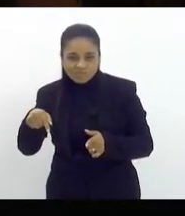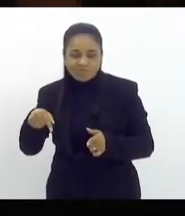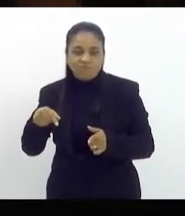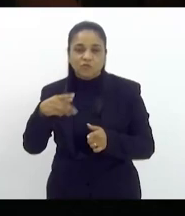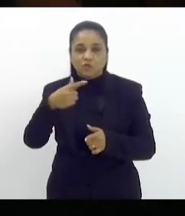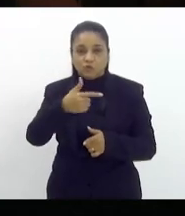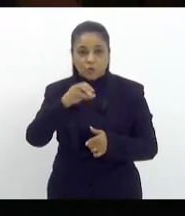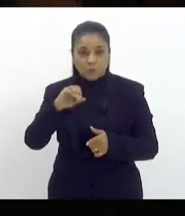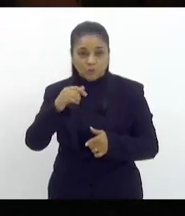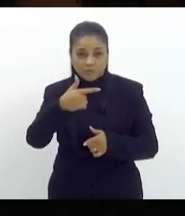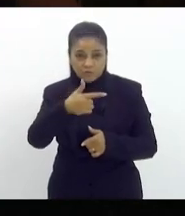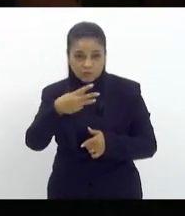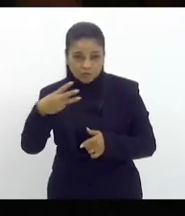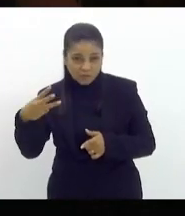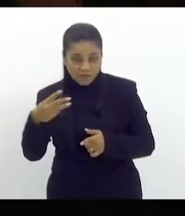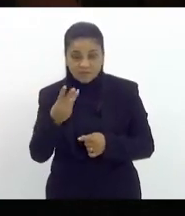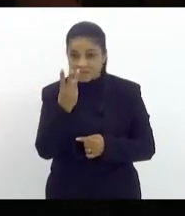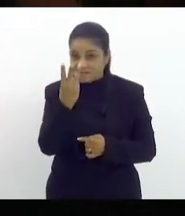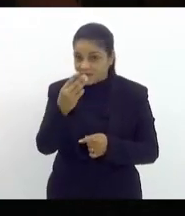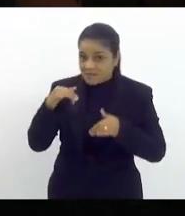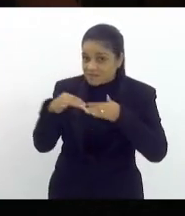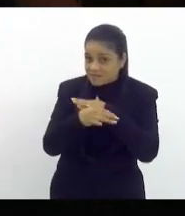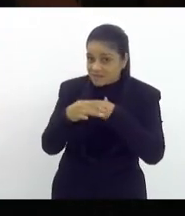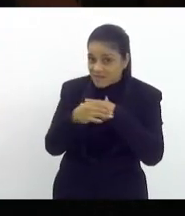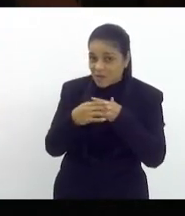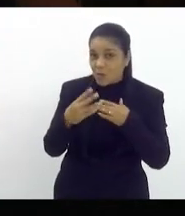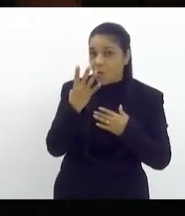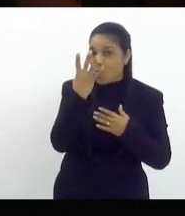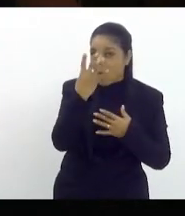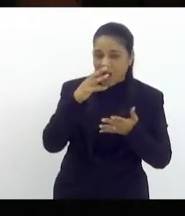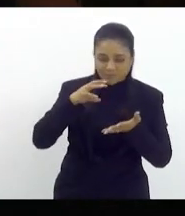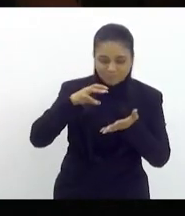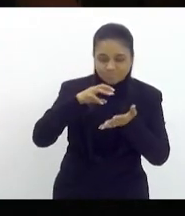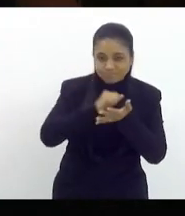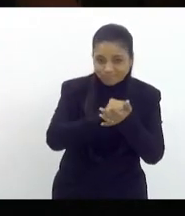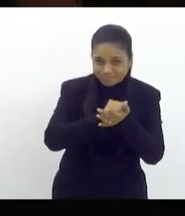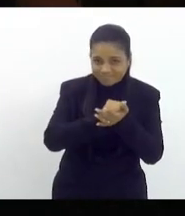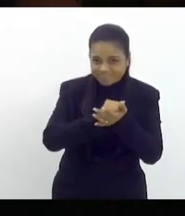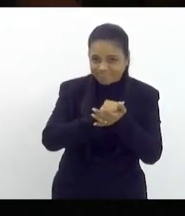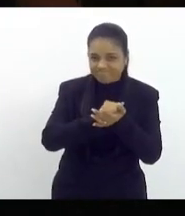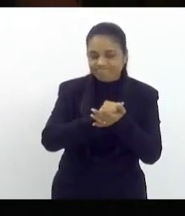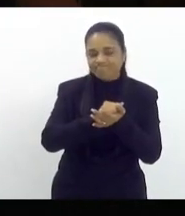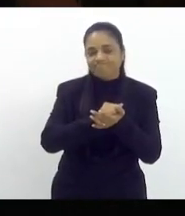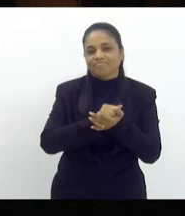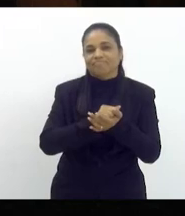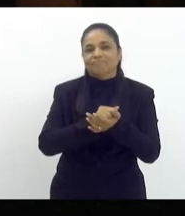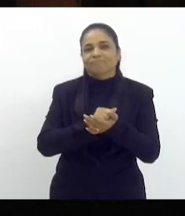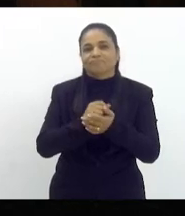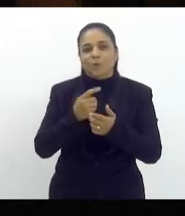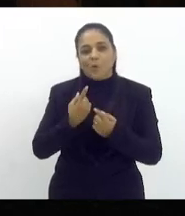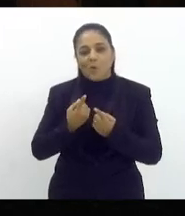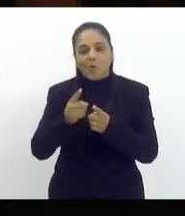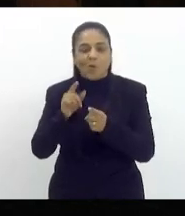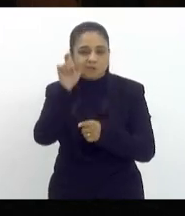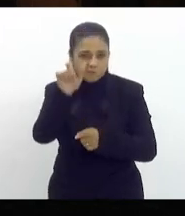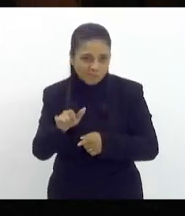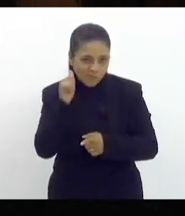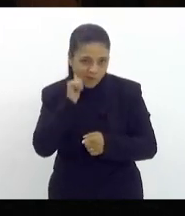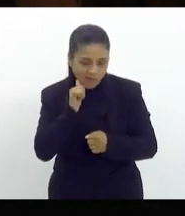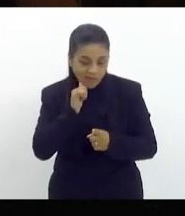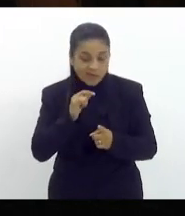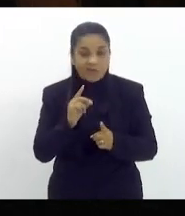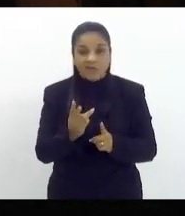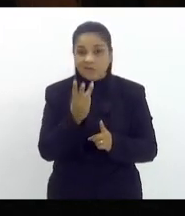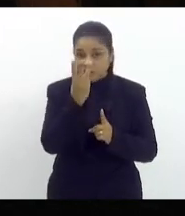três cidades registraram quatro casos de violência contra mulher sendo que três combinaram em feminicídio